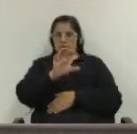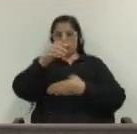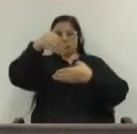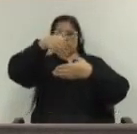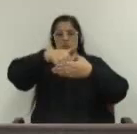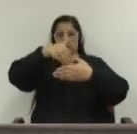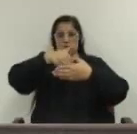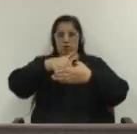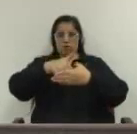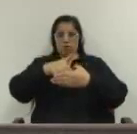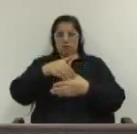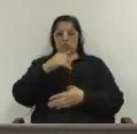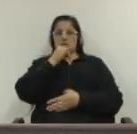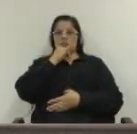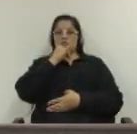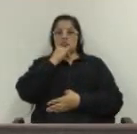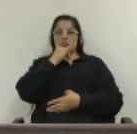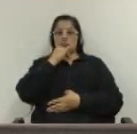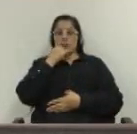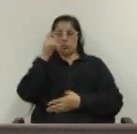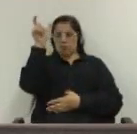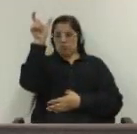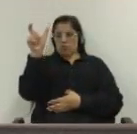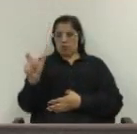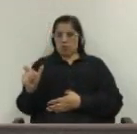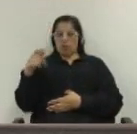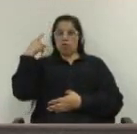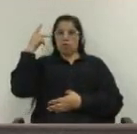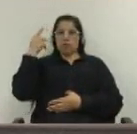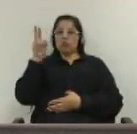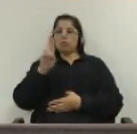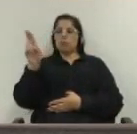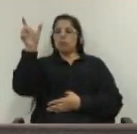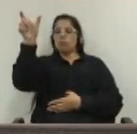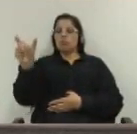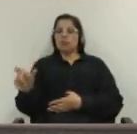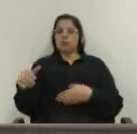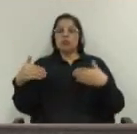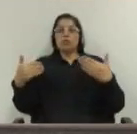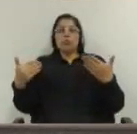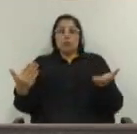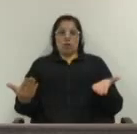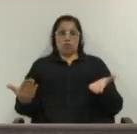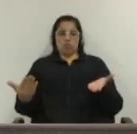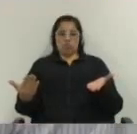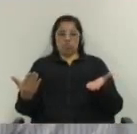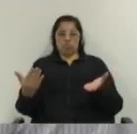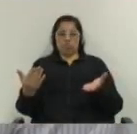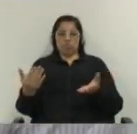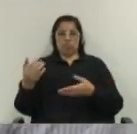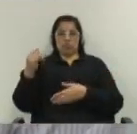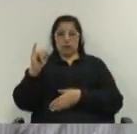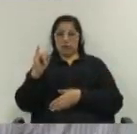simplesmente a abstenção. Então, tem que ser o vereador. O vereador considerar impedido de votar, nos termos desse artigo,